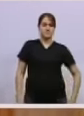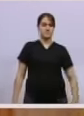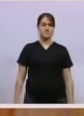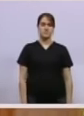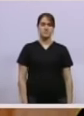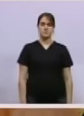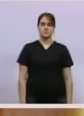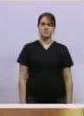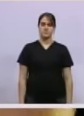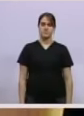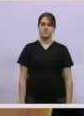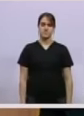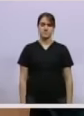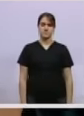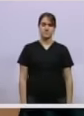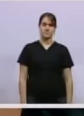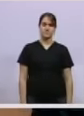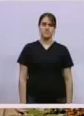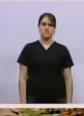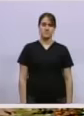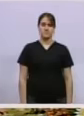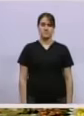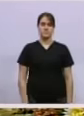Santa, dia de sacrifício e oração.